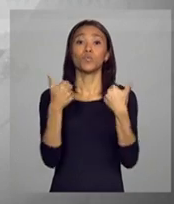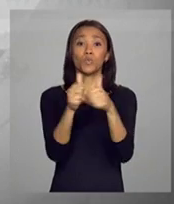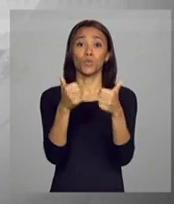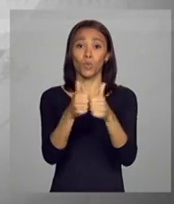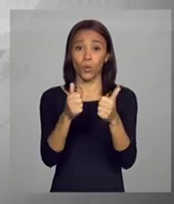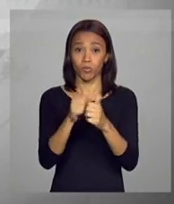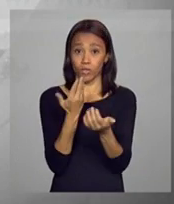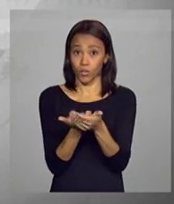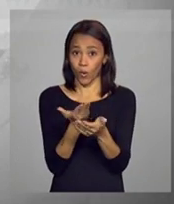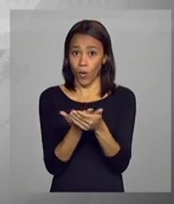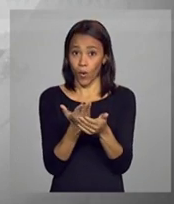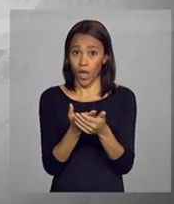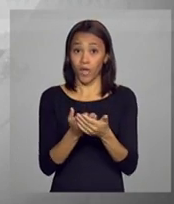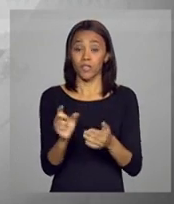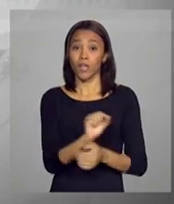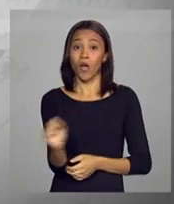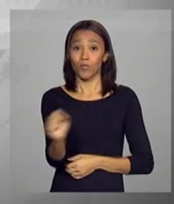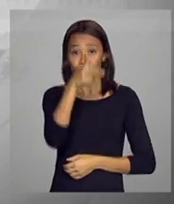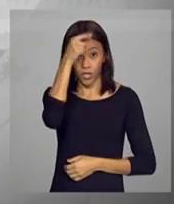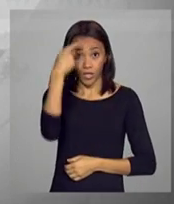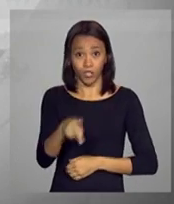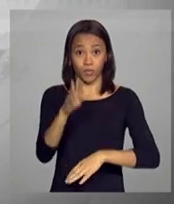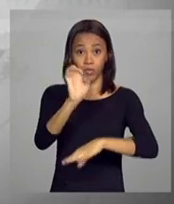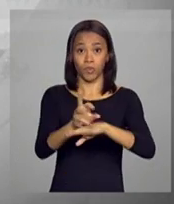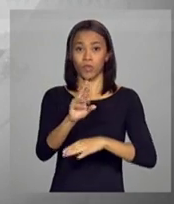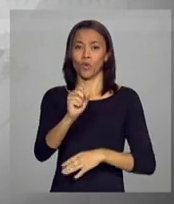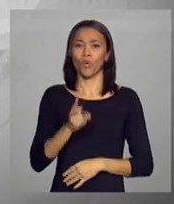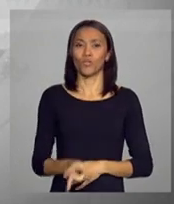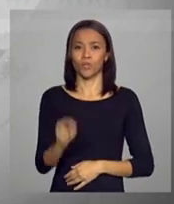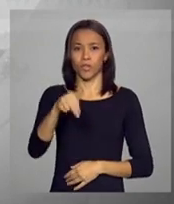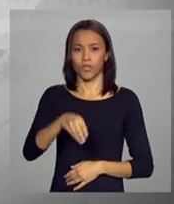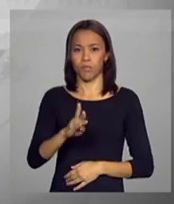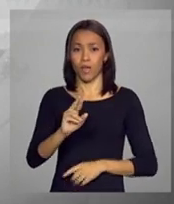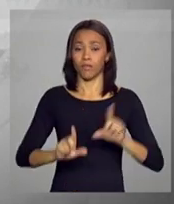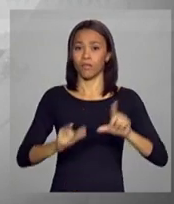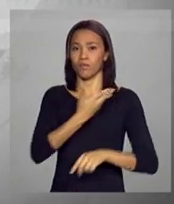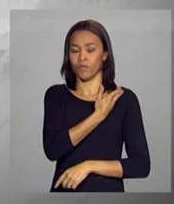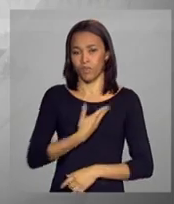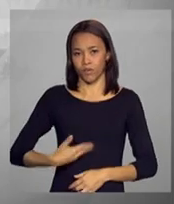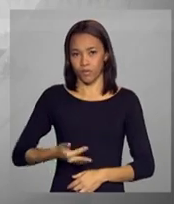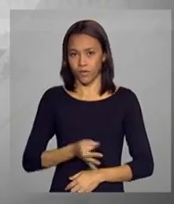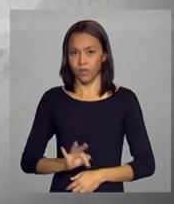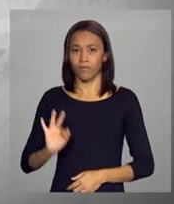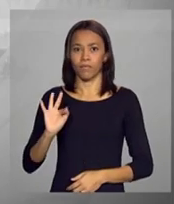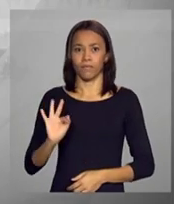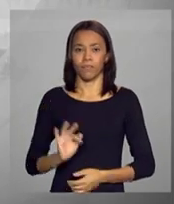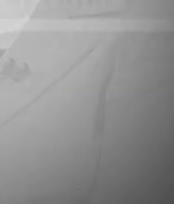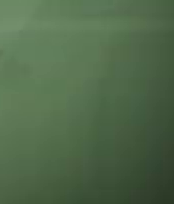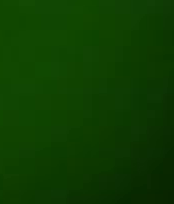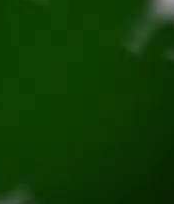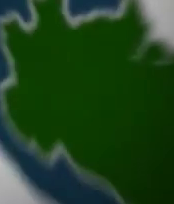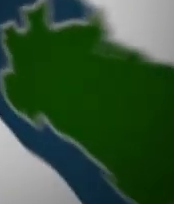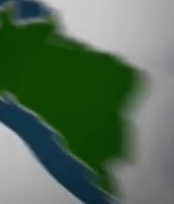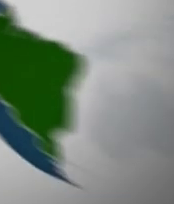escolares aos municípios do rio grande do sul continue com a gente na nbr a tv do governo federal